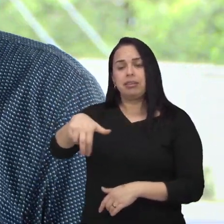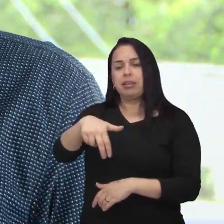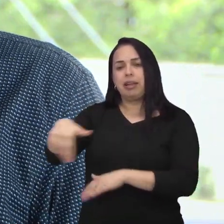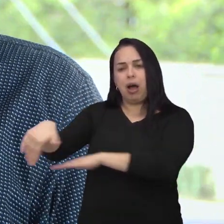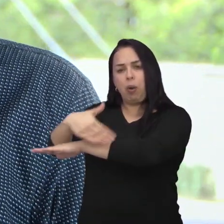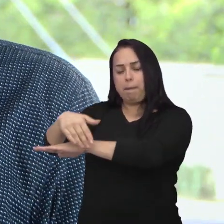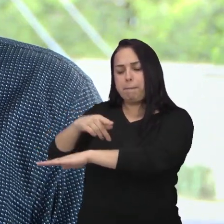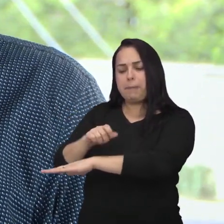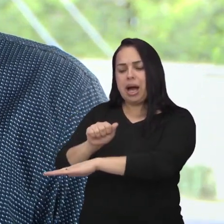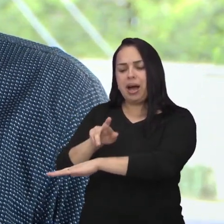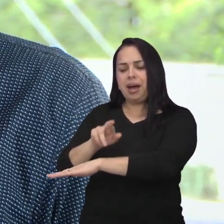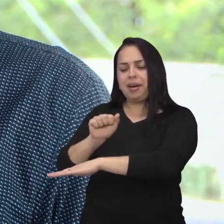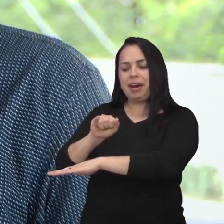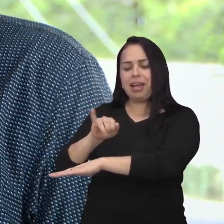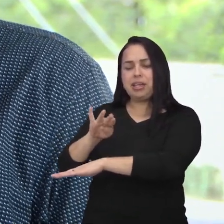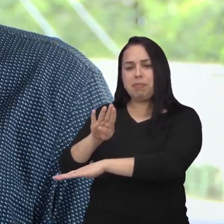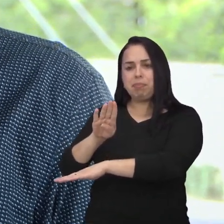Paraibuna,